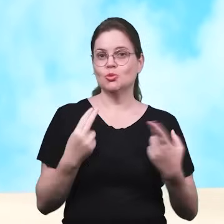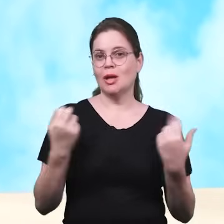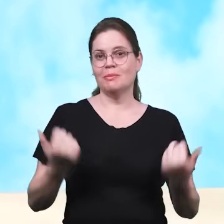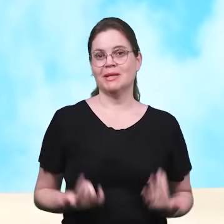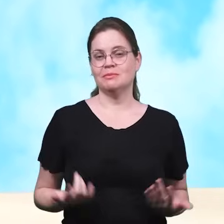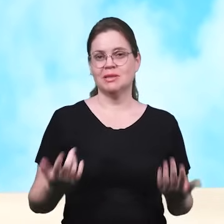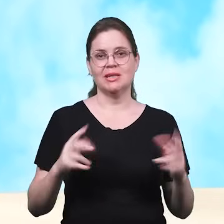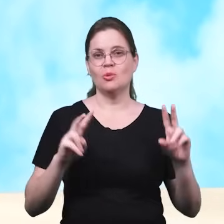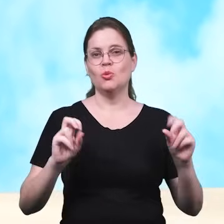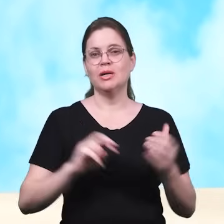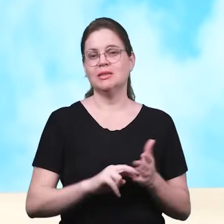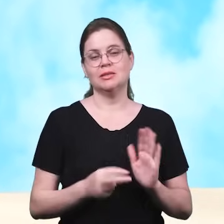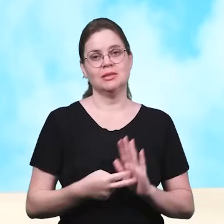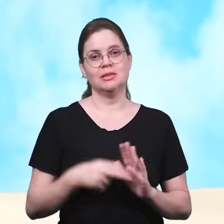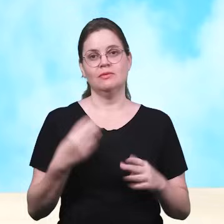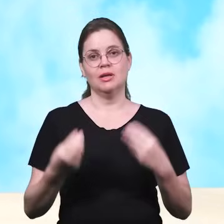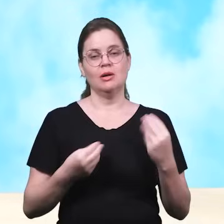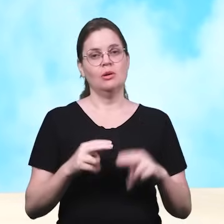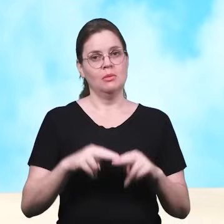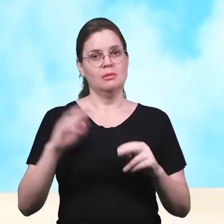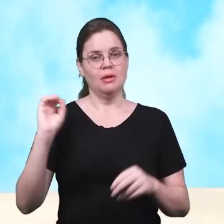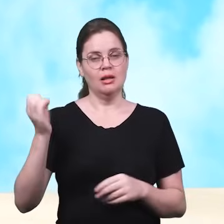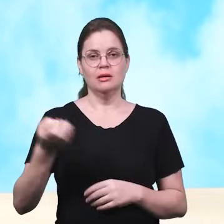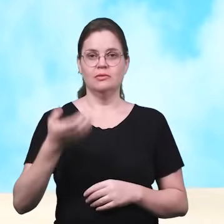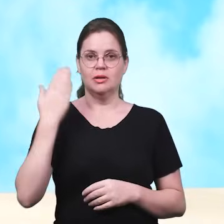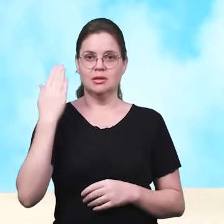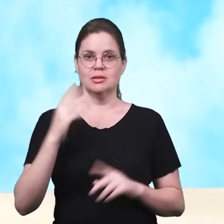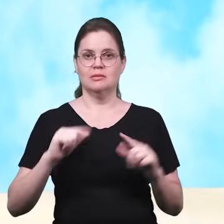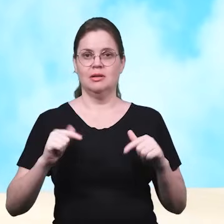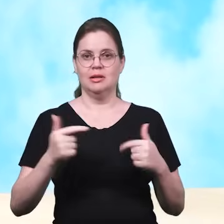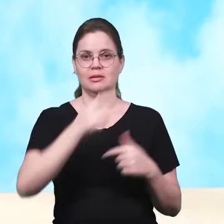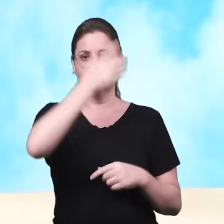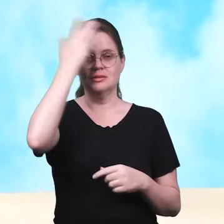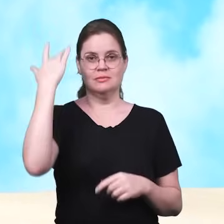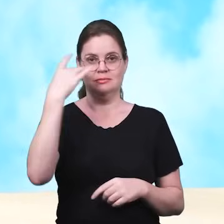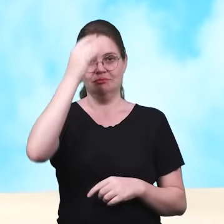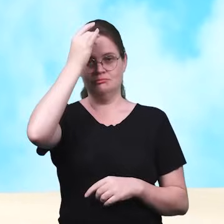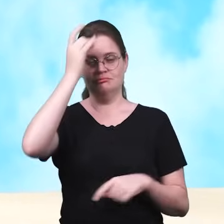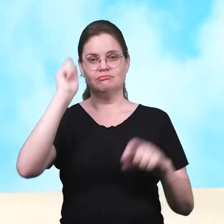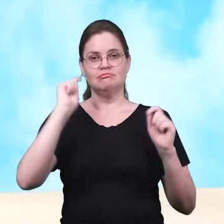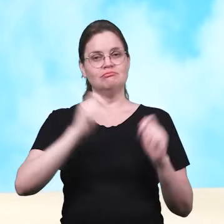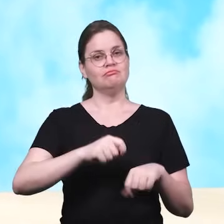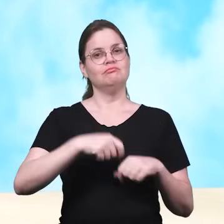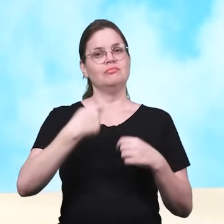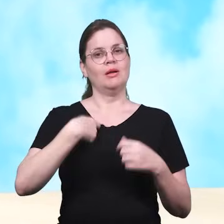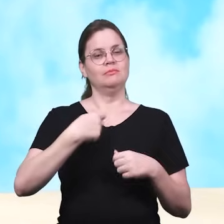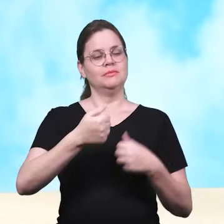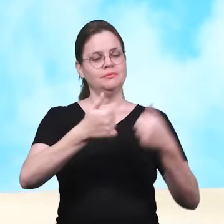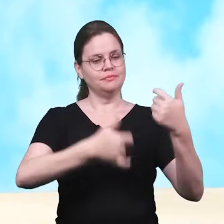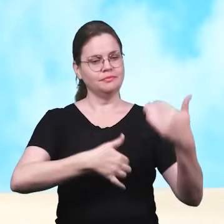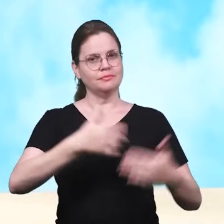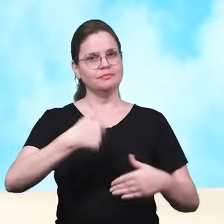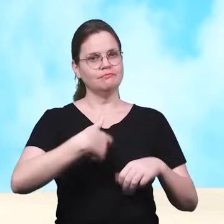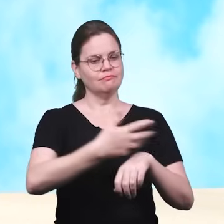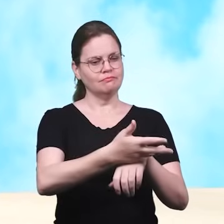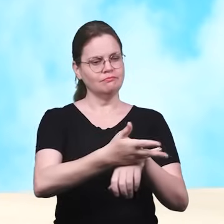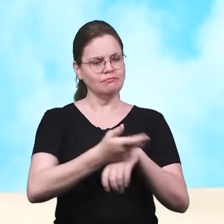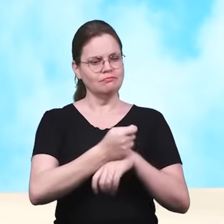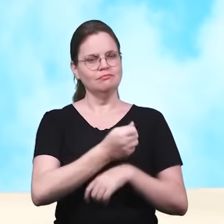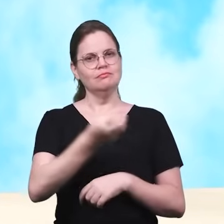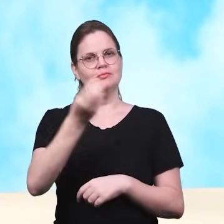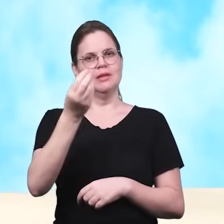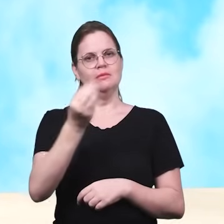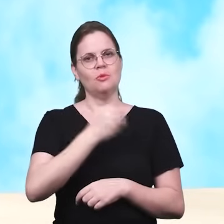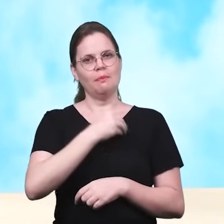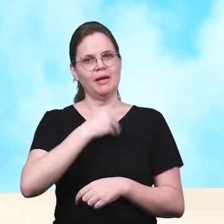explicar. Só revelação, só o Espírito Santo convence o homem do juízo, da justiça e do pecado.